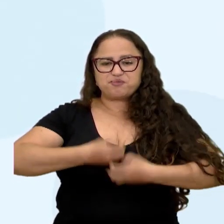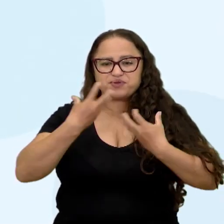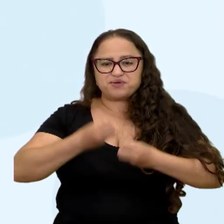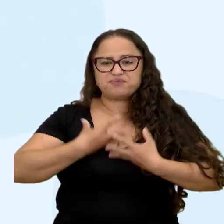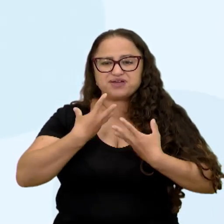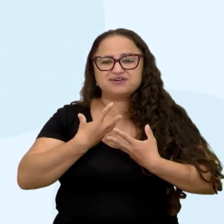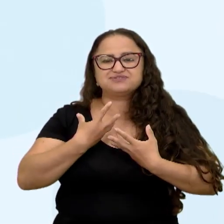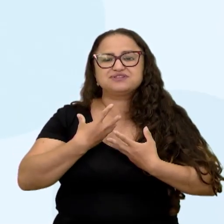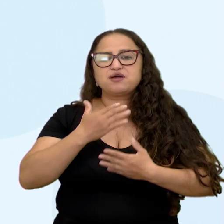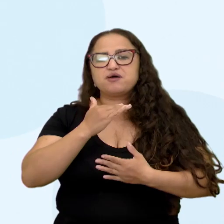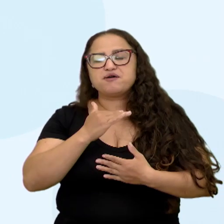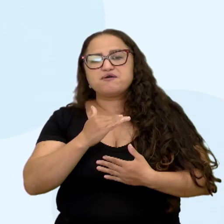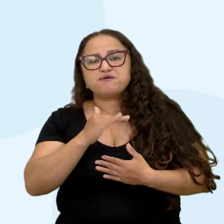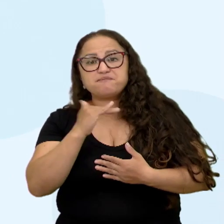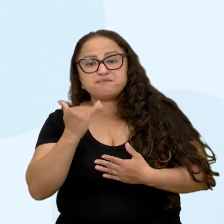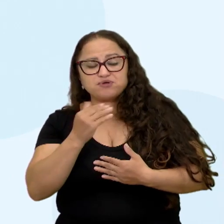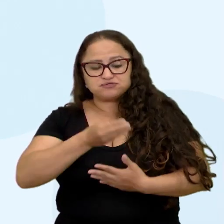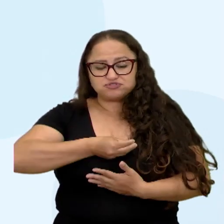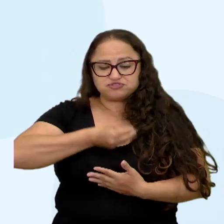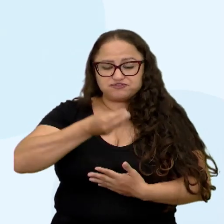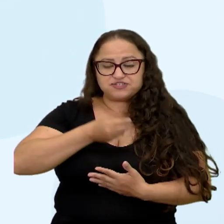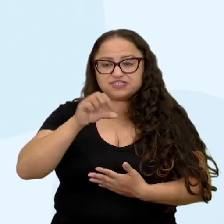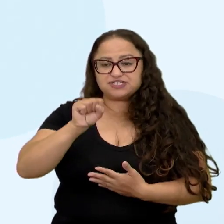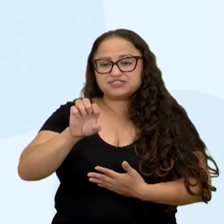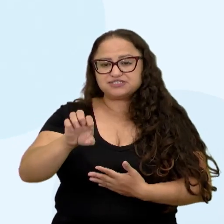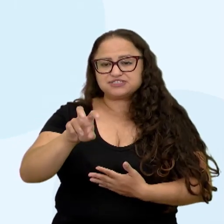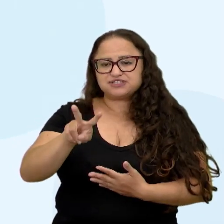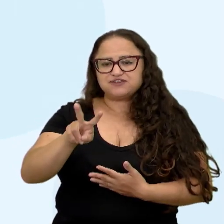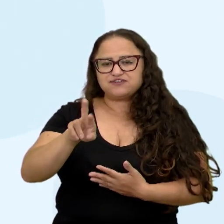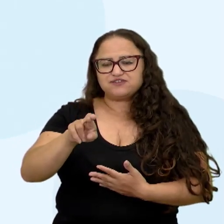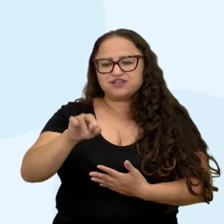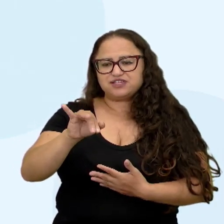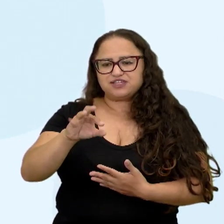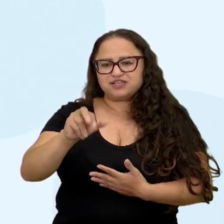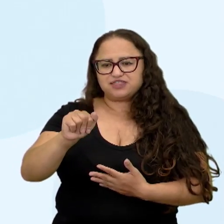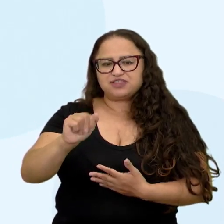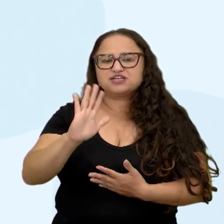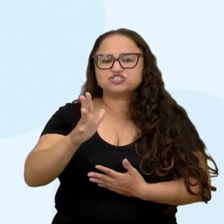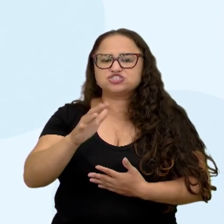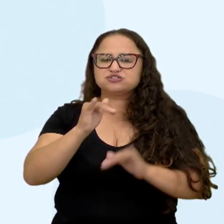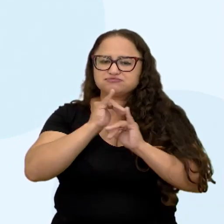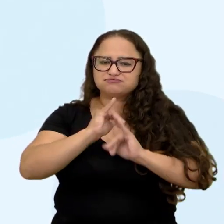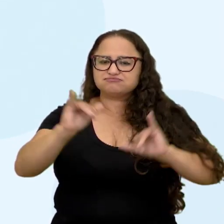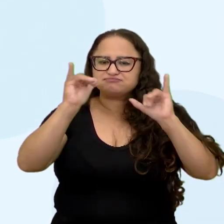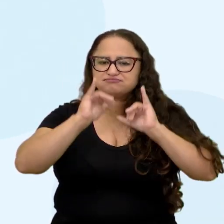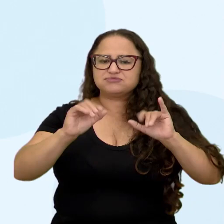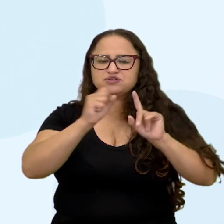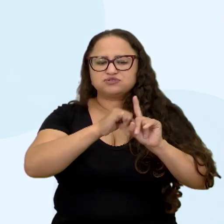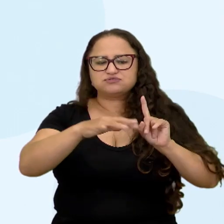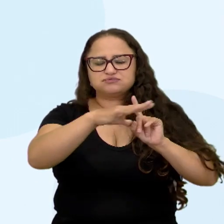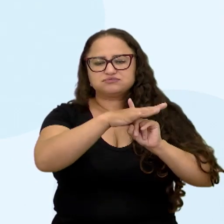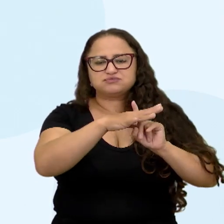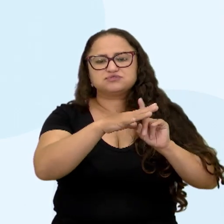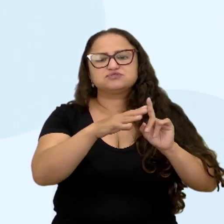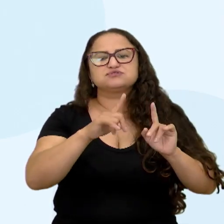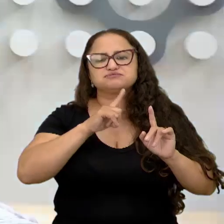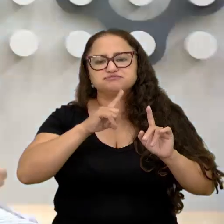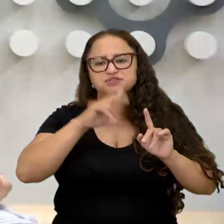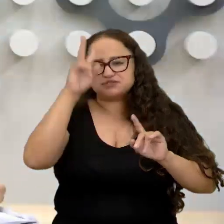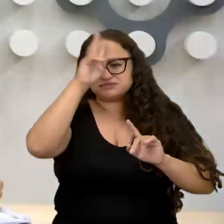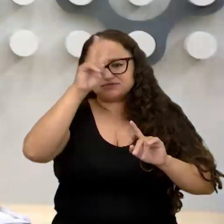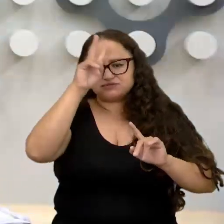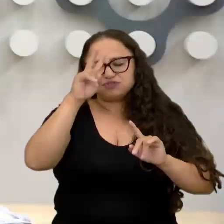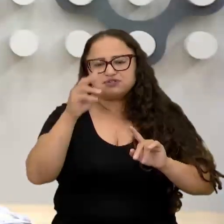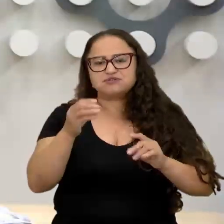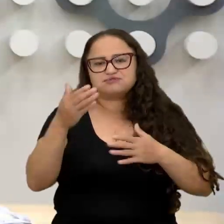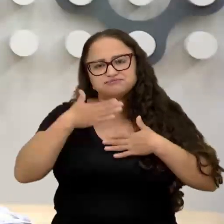ao poema Morte e Vida Severina, de João Cabral de Melo Neto, e ao contexto histórico-social em que está inserida essa obra.